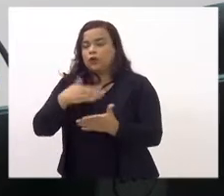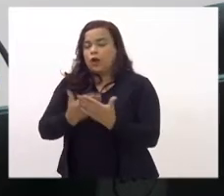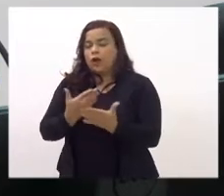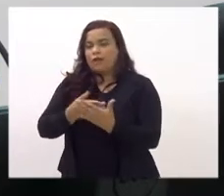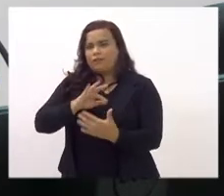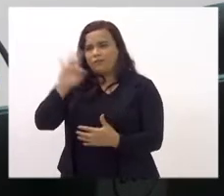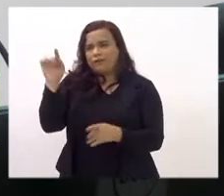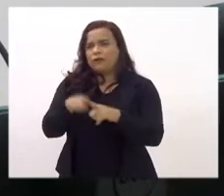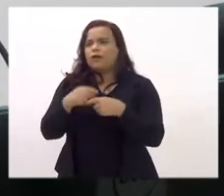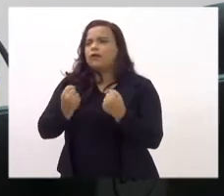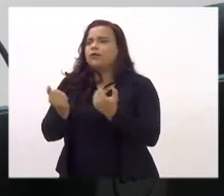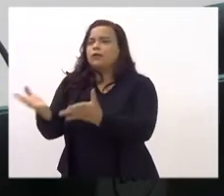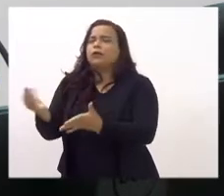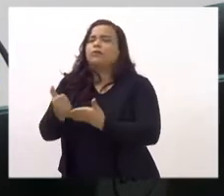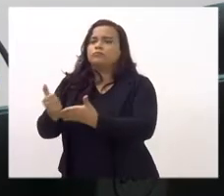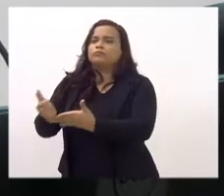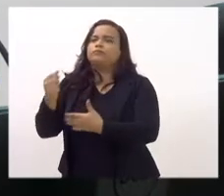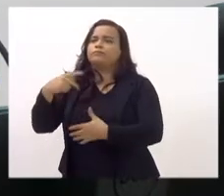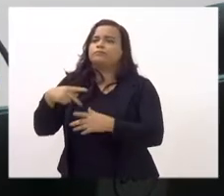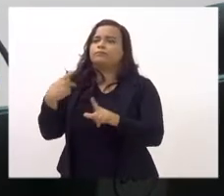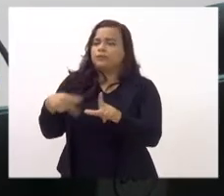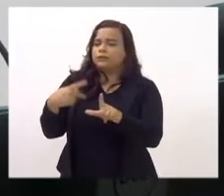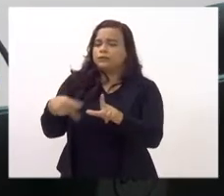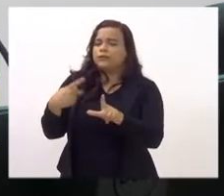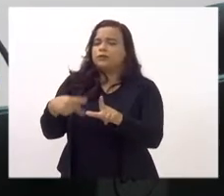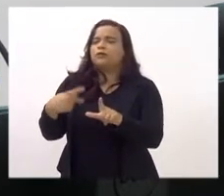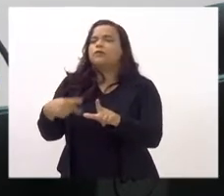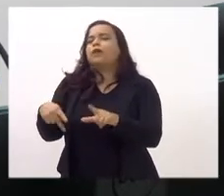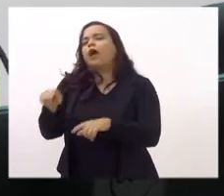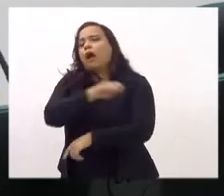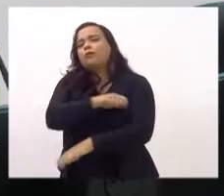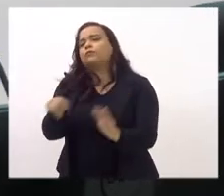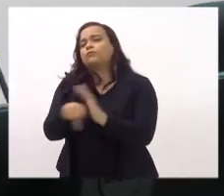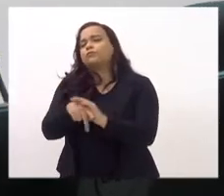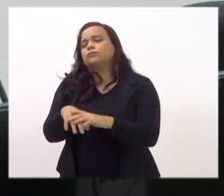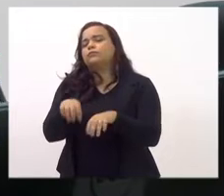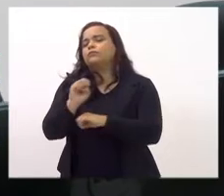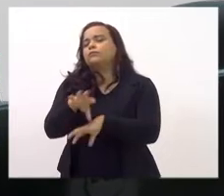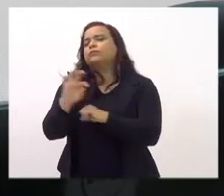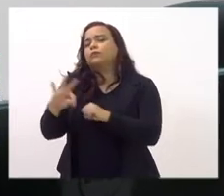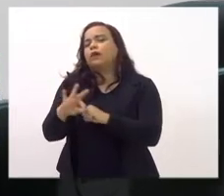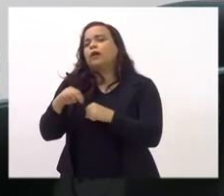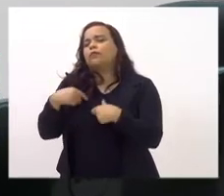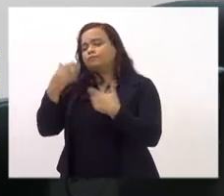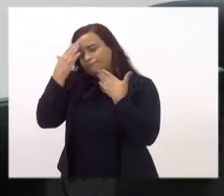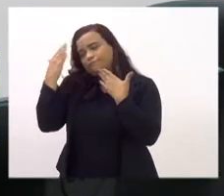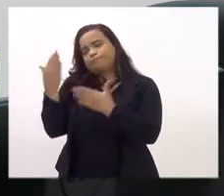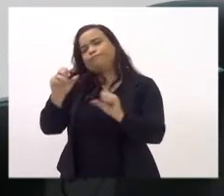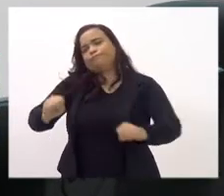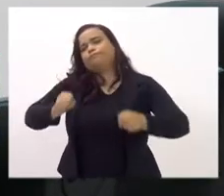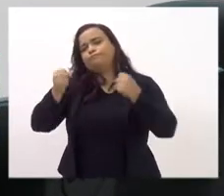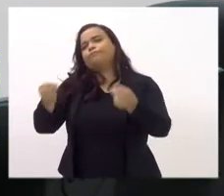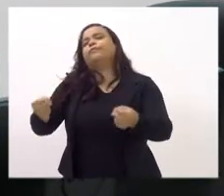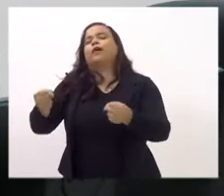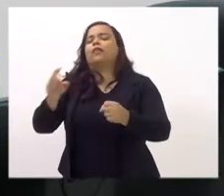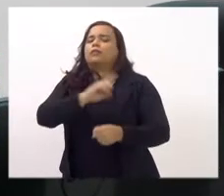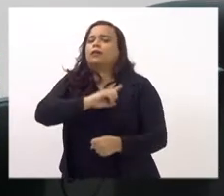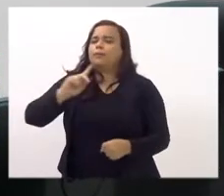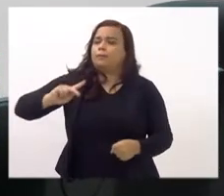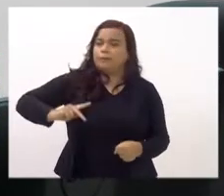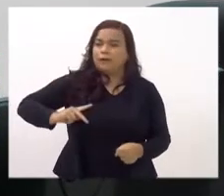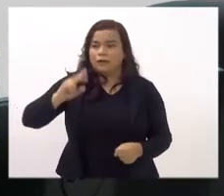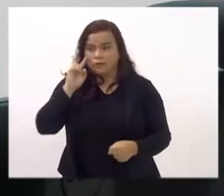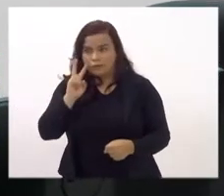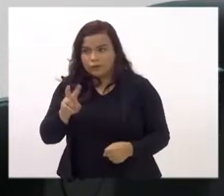aos estudantes do ensino técnico, quero agradecer ao empenho da Defensoria Pública para que essa legislação